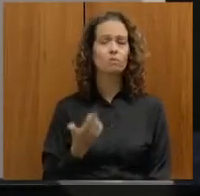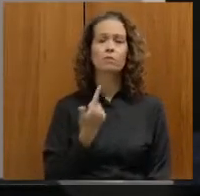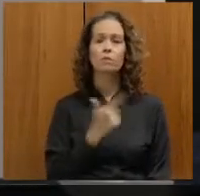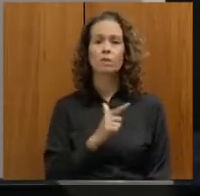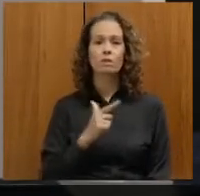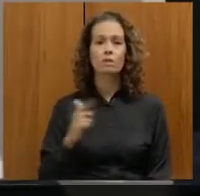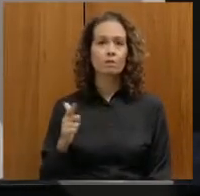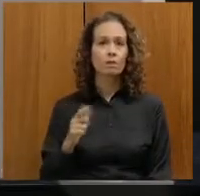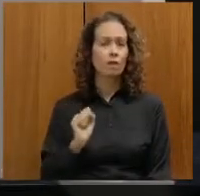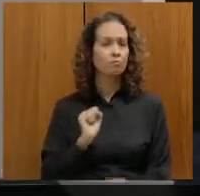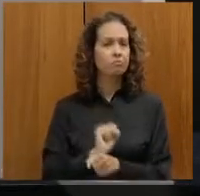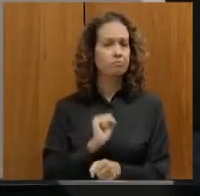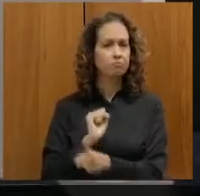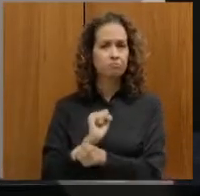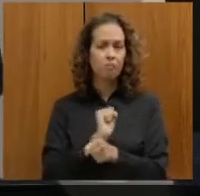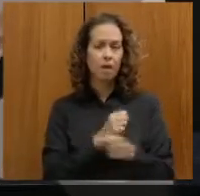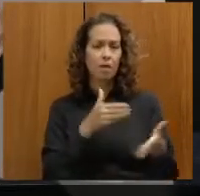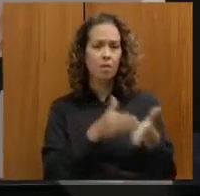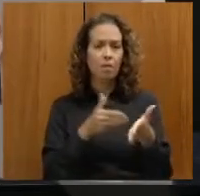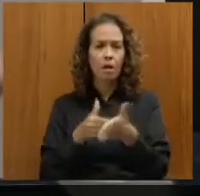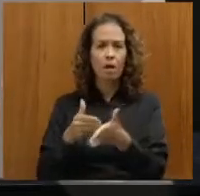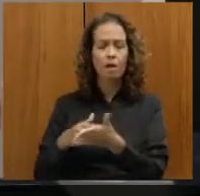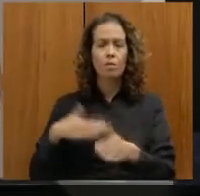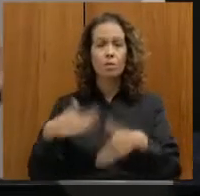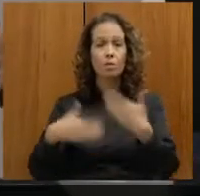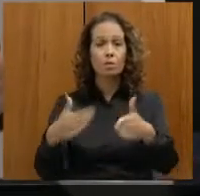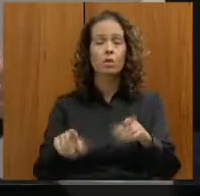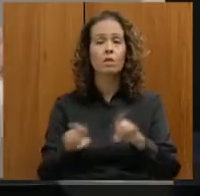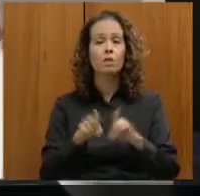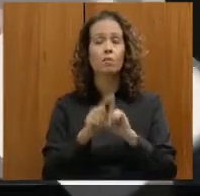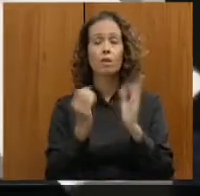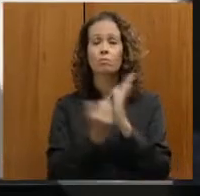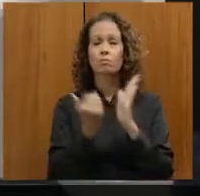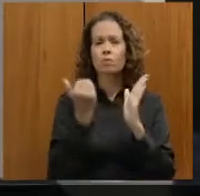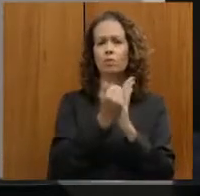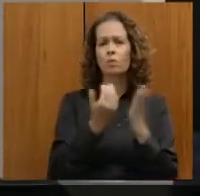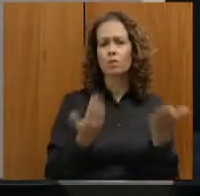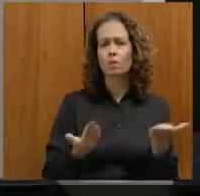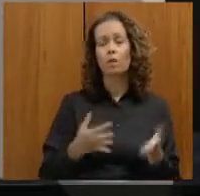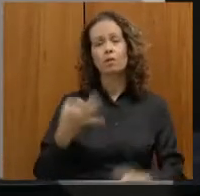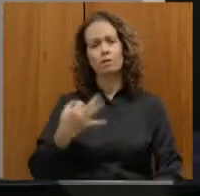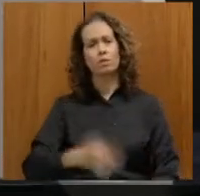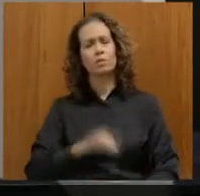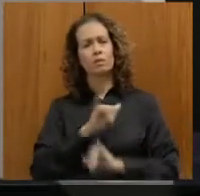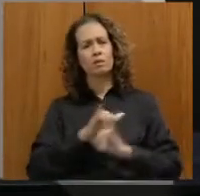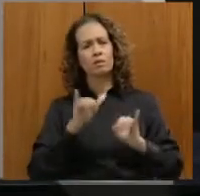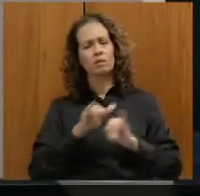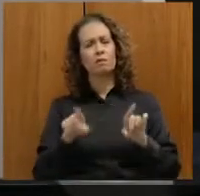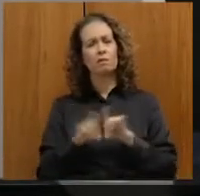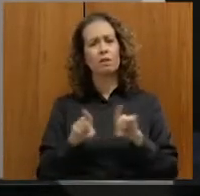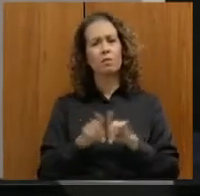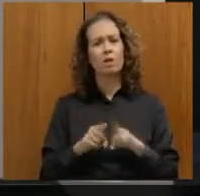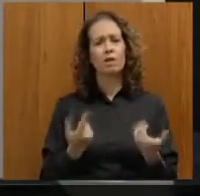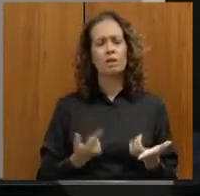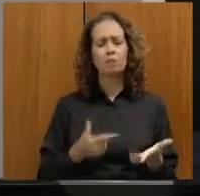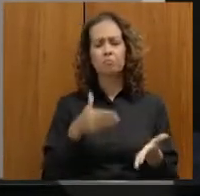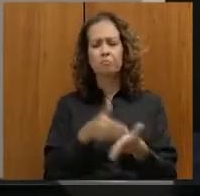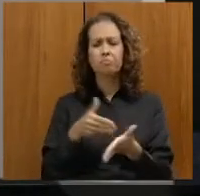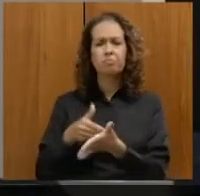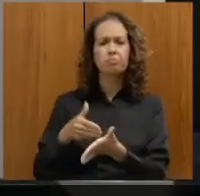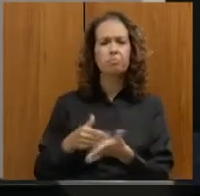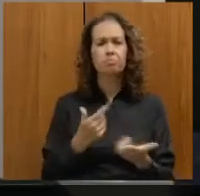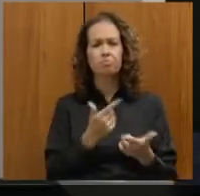haverá empecilho para progressão e promoção certamente só também está dizendo que não haverá empecilho